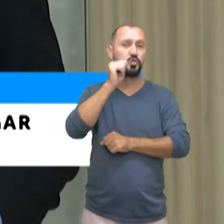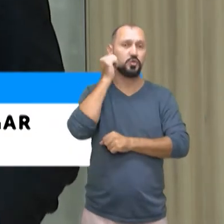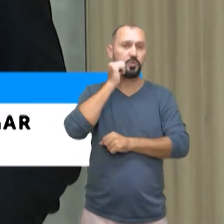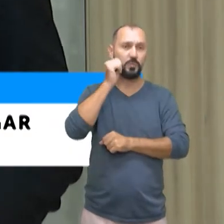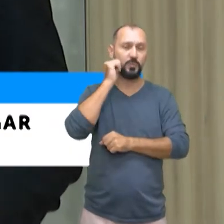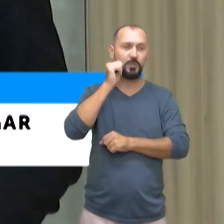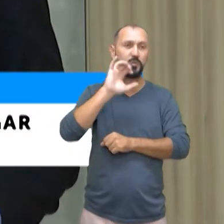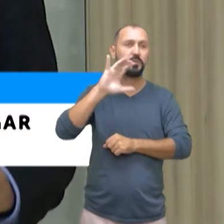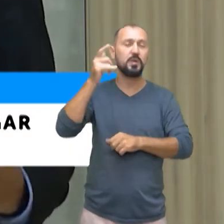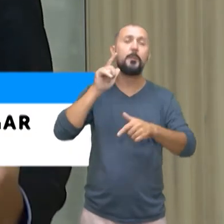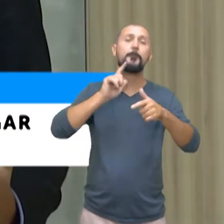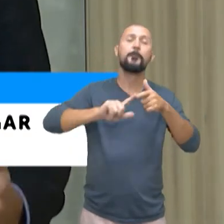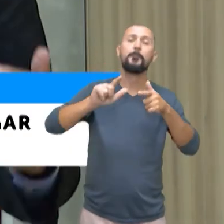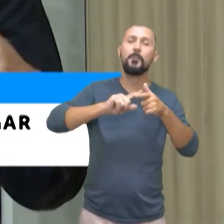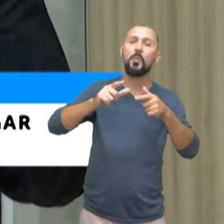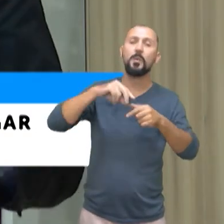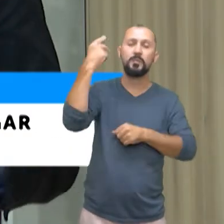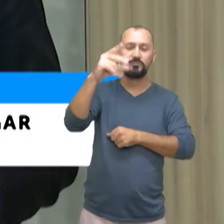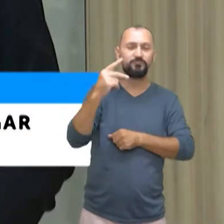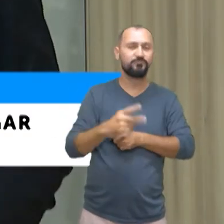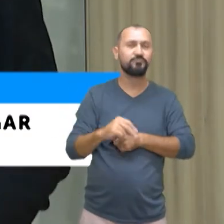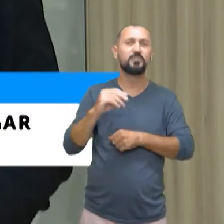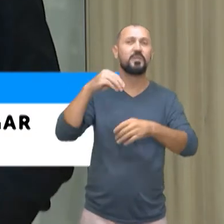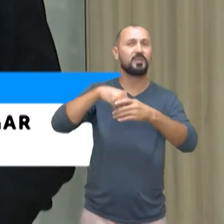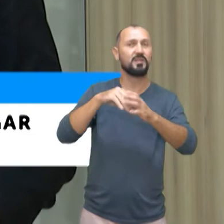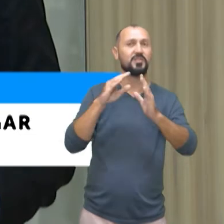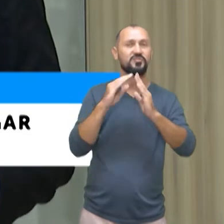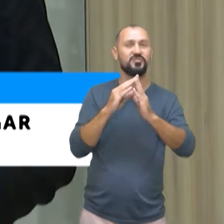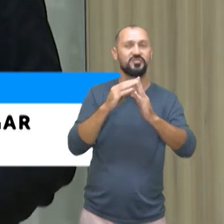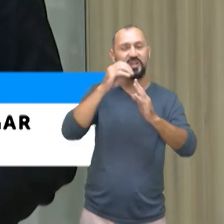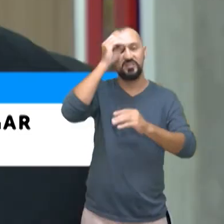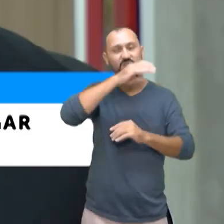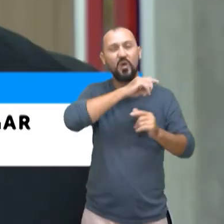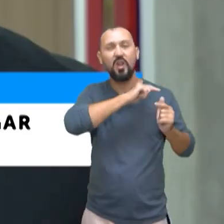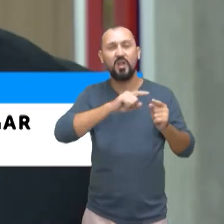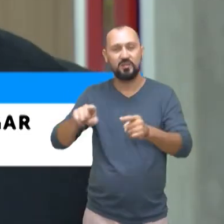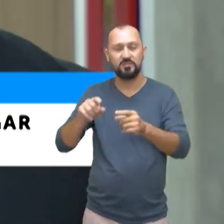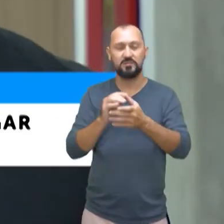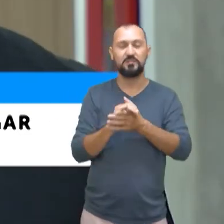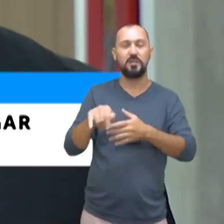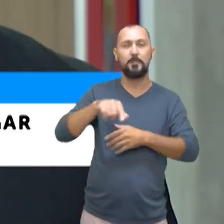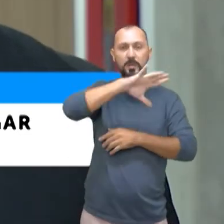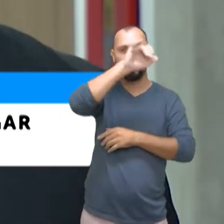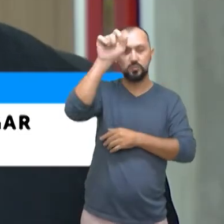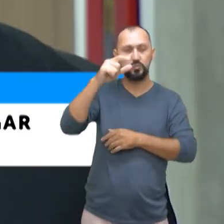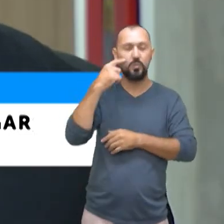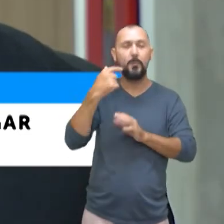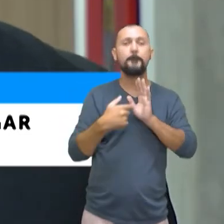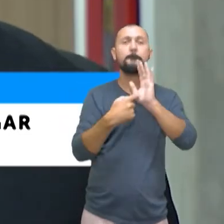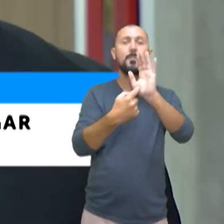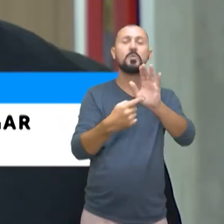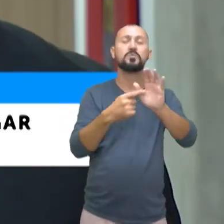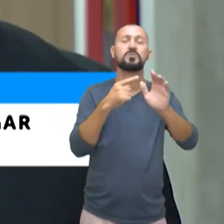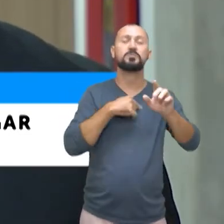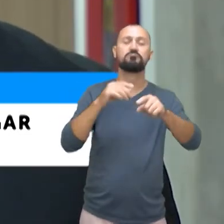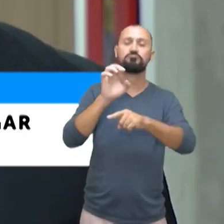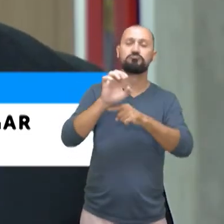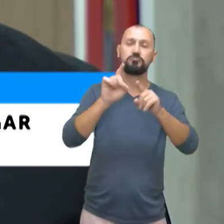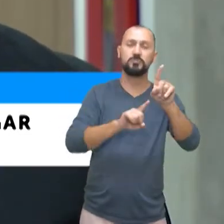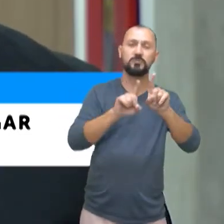que façam acolhimento de mulheres em caso de ocorrência de violência doméstica. Segundo informações da Polícia Civil de Mato Grosso do